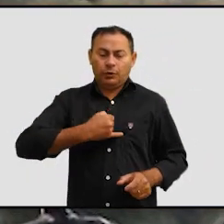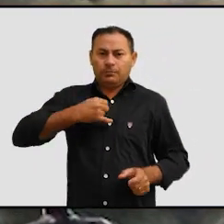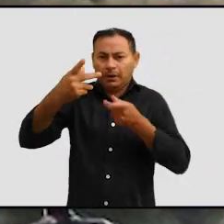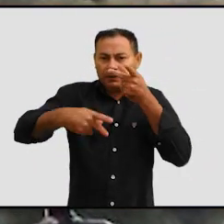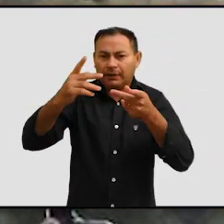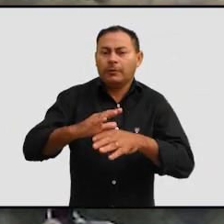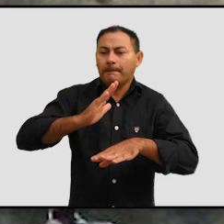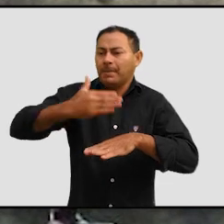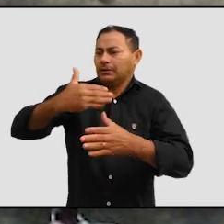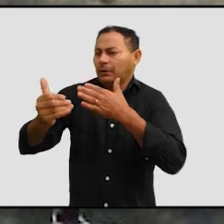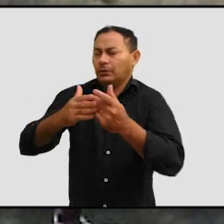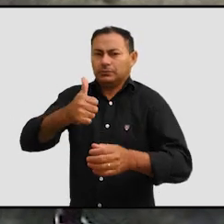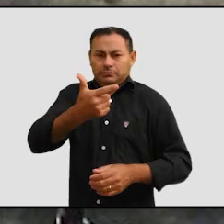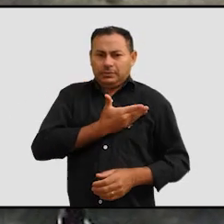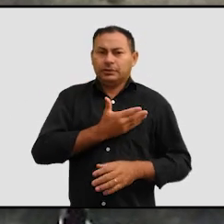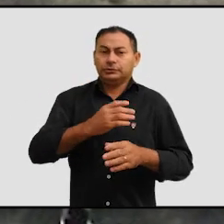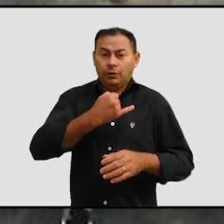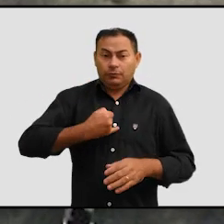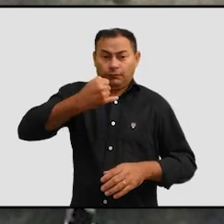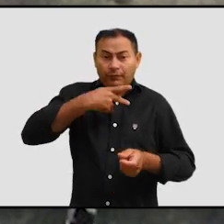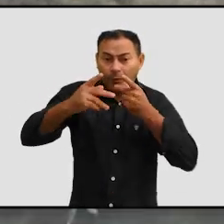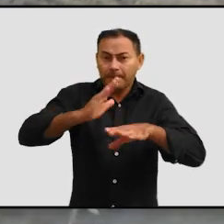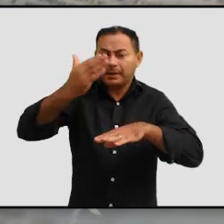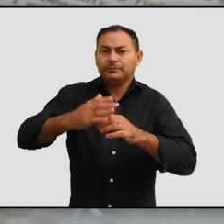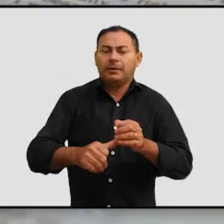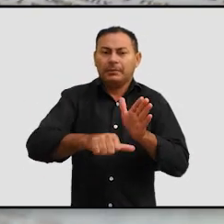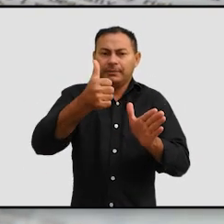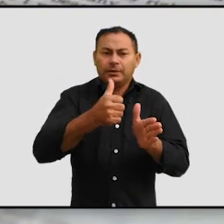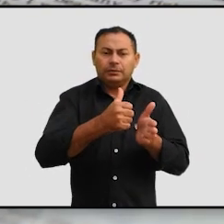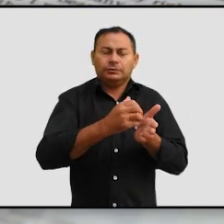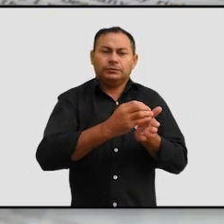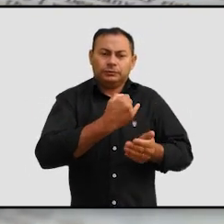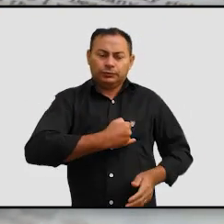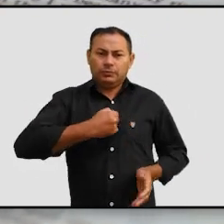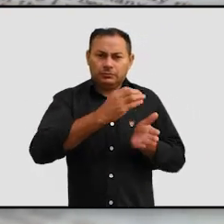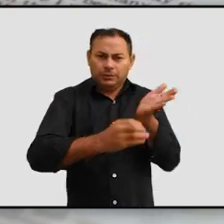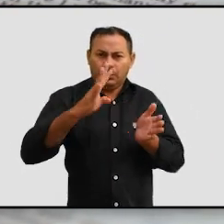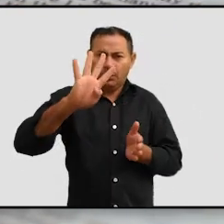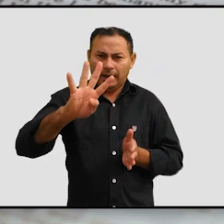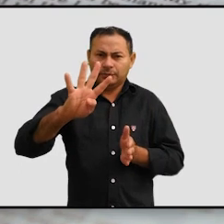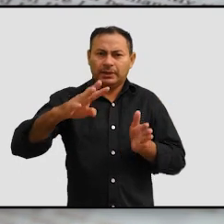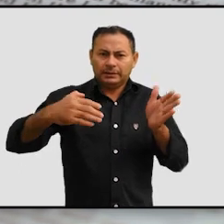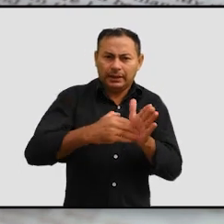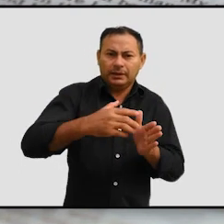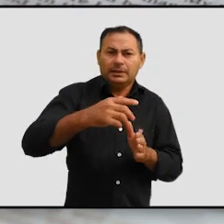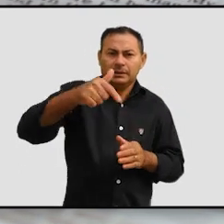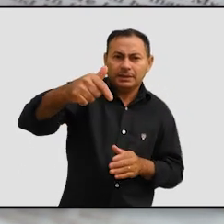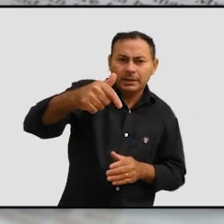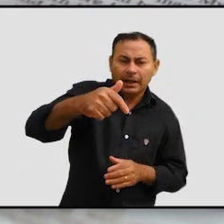imediatamente que João falou sobre o amor mais do que qualquer outro apóstolo. Em 1 João capítulo 4, versículos 7 a